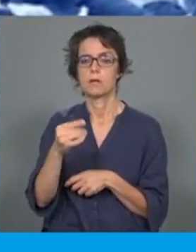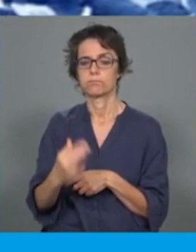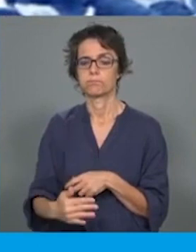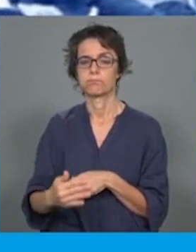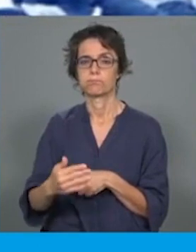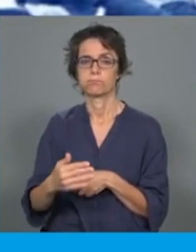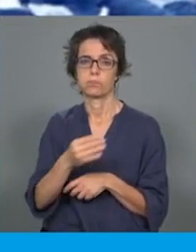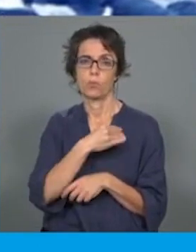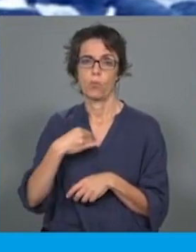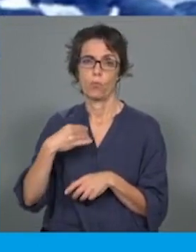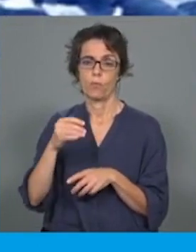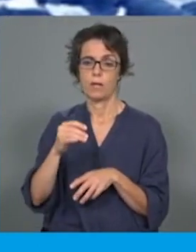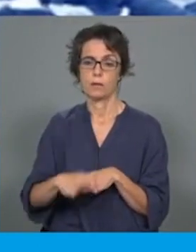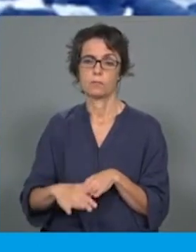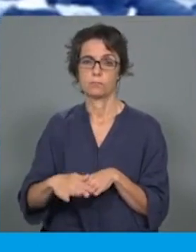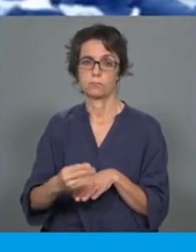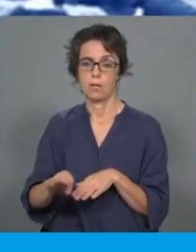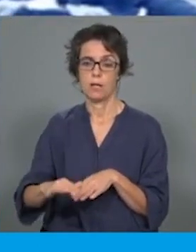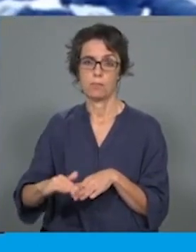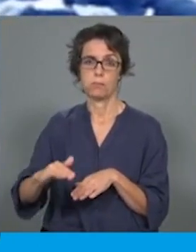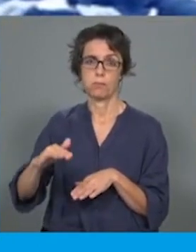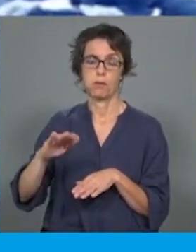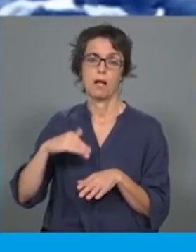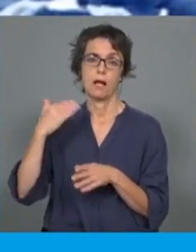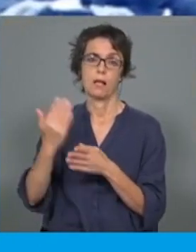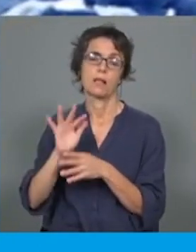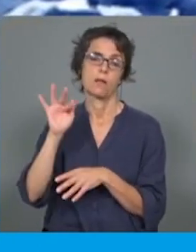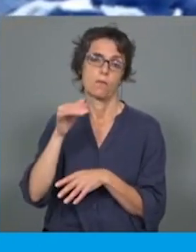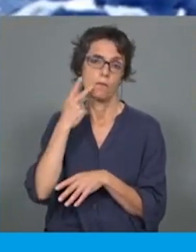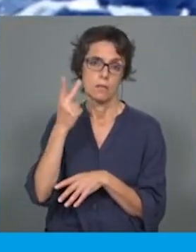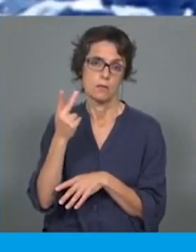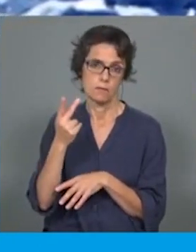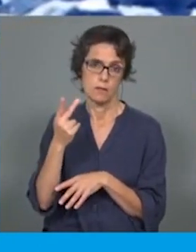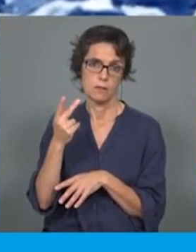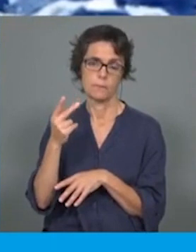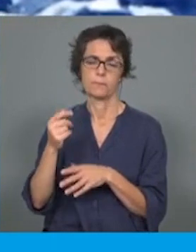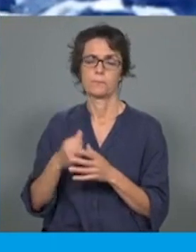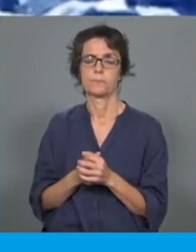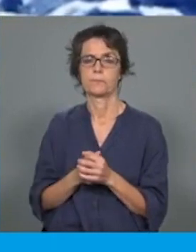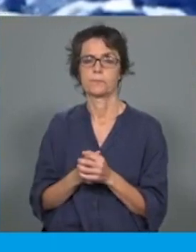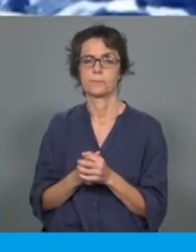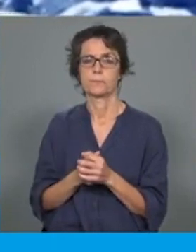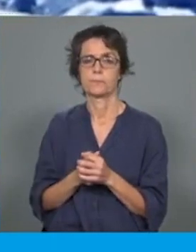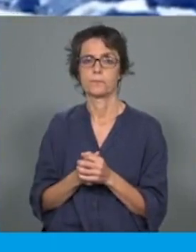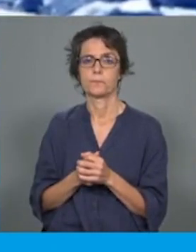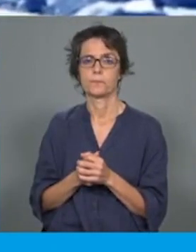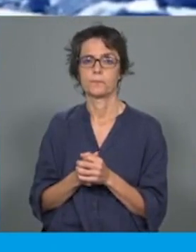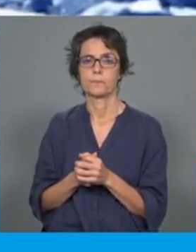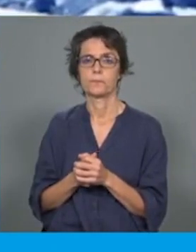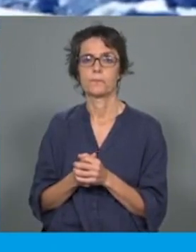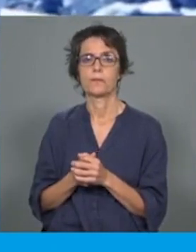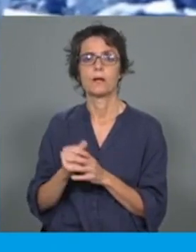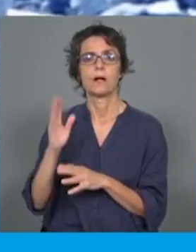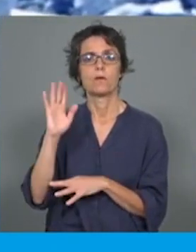pediatria, até ao fim de vida, tema que, enfim, hoje está tão em cima da mesa. E, portanto, na primeira